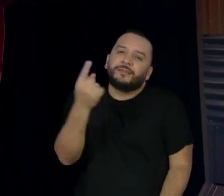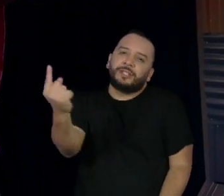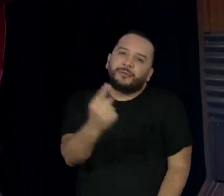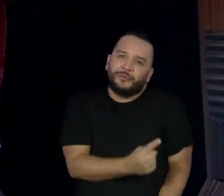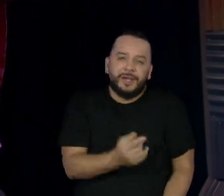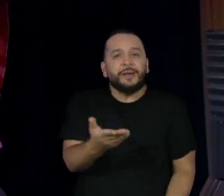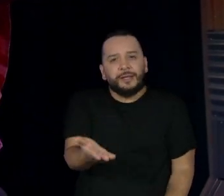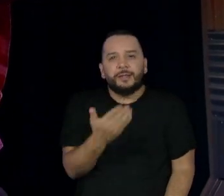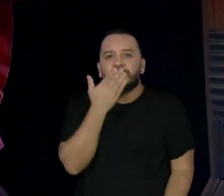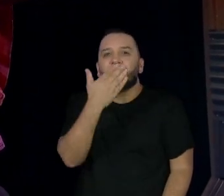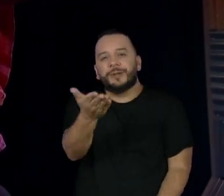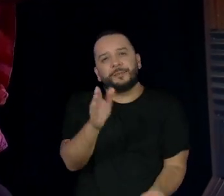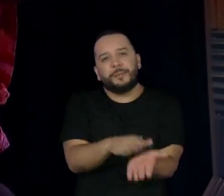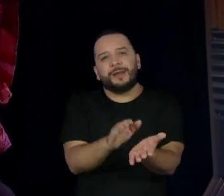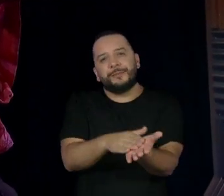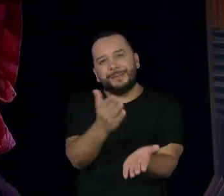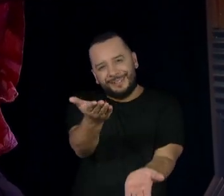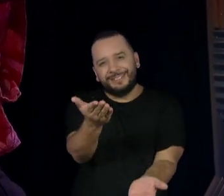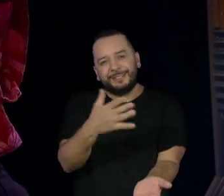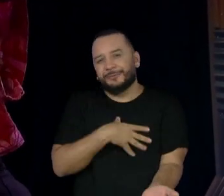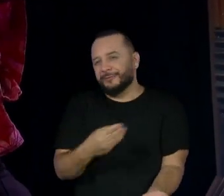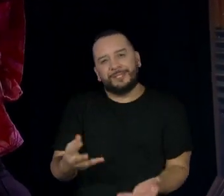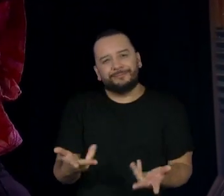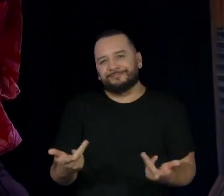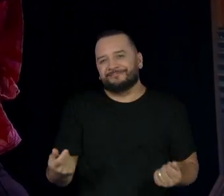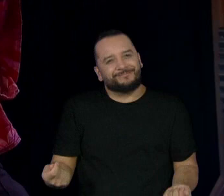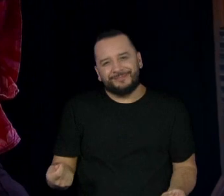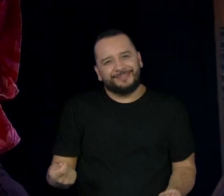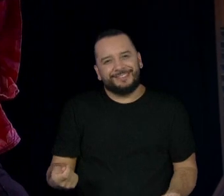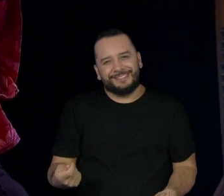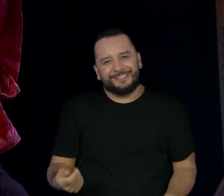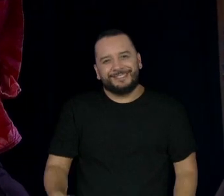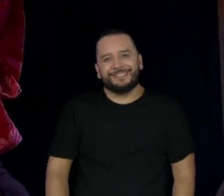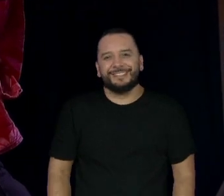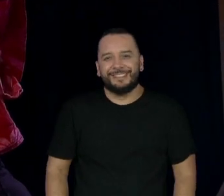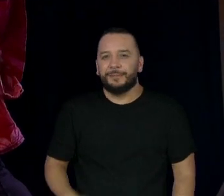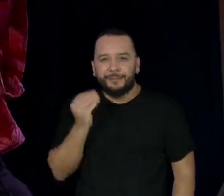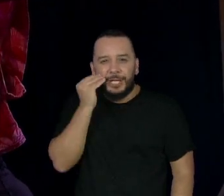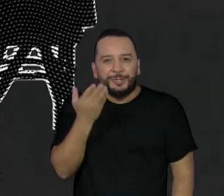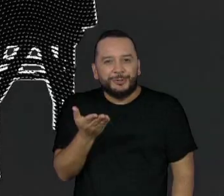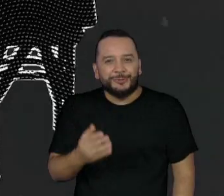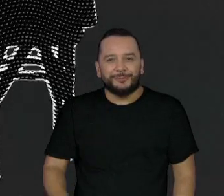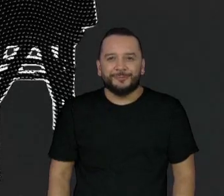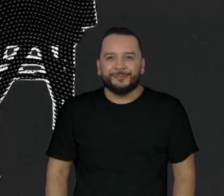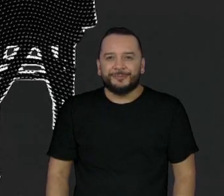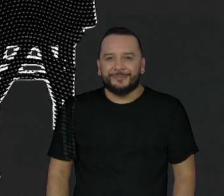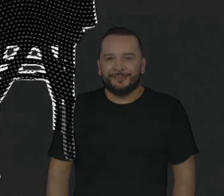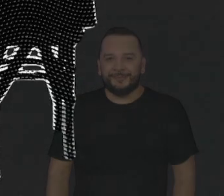linda. Parabéns, hein? Que coisa, essa filhota. Beijo, mãe.